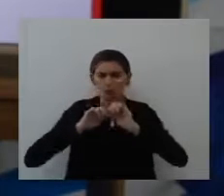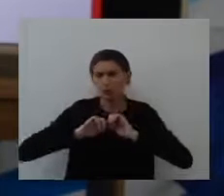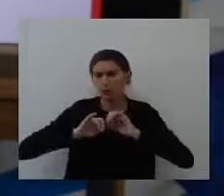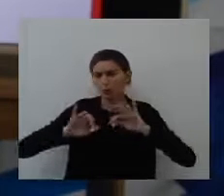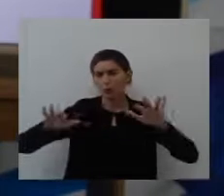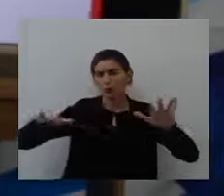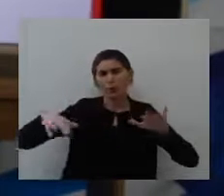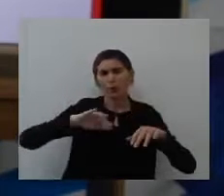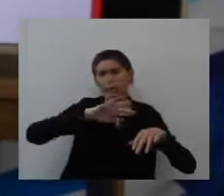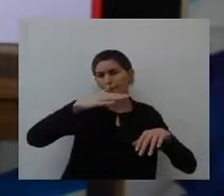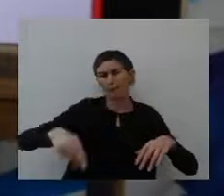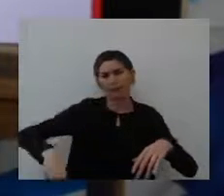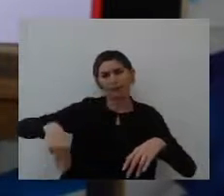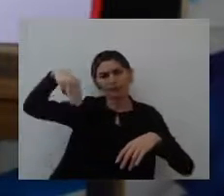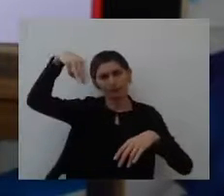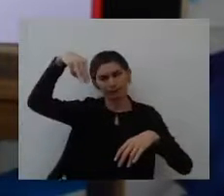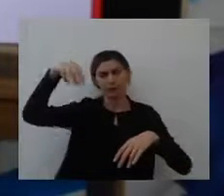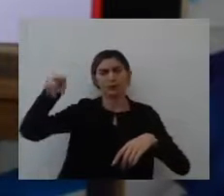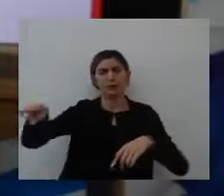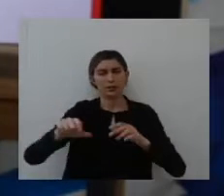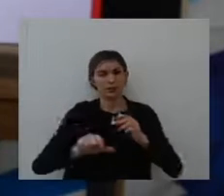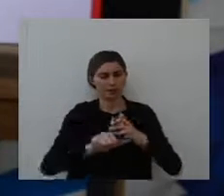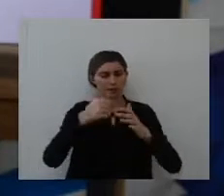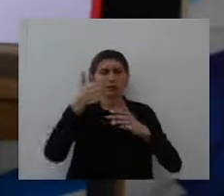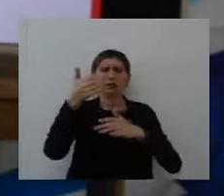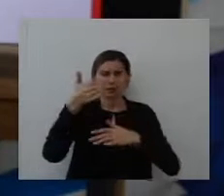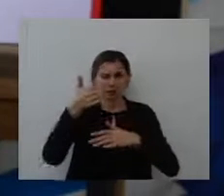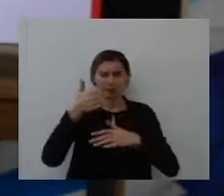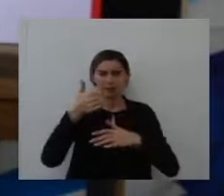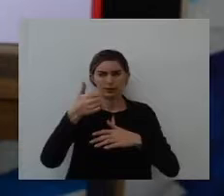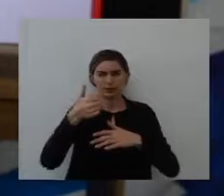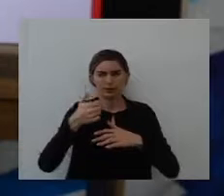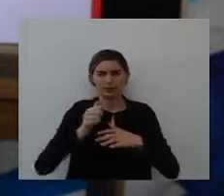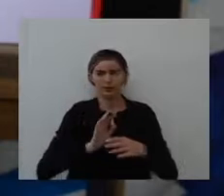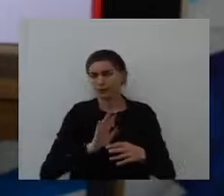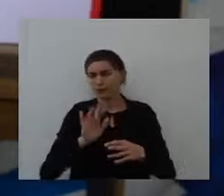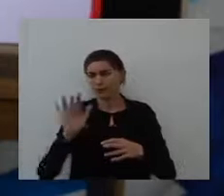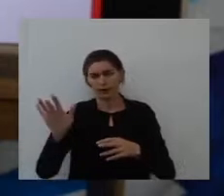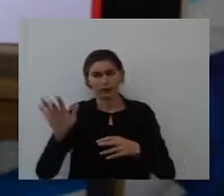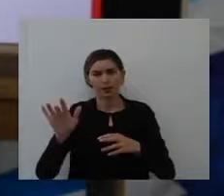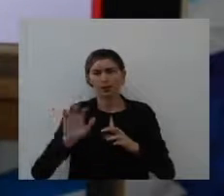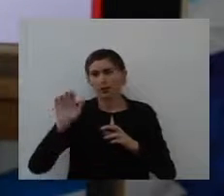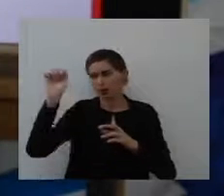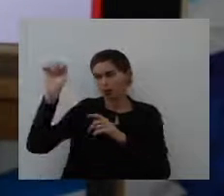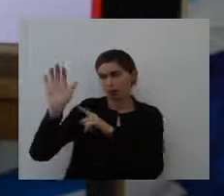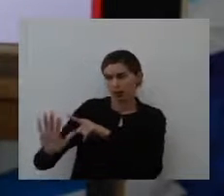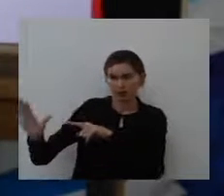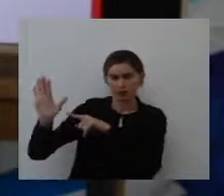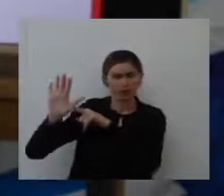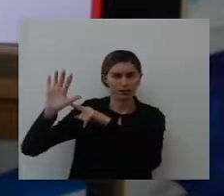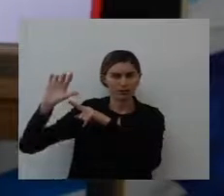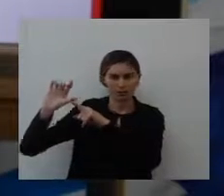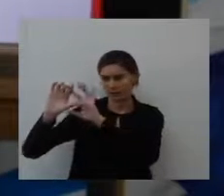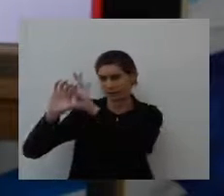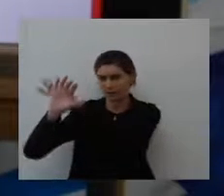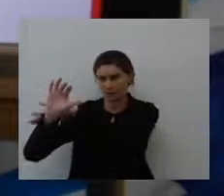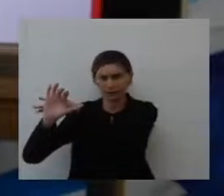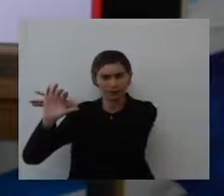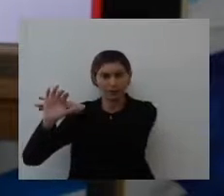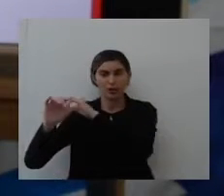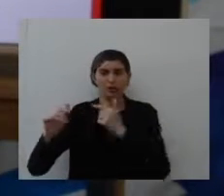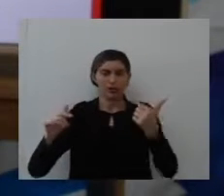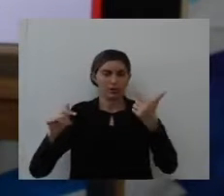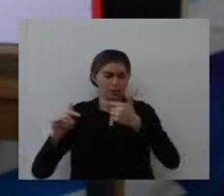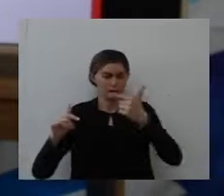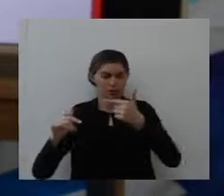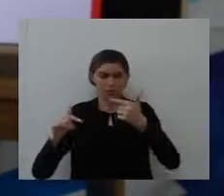mar Mediterrâneo. Se a primeira foi em direção às regiões da Ásia Menor, a